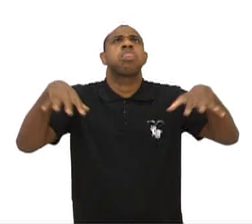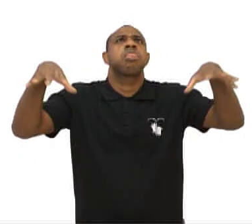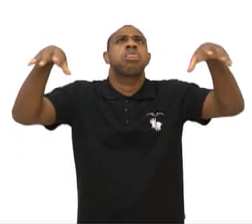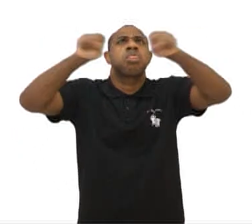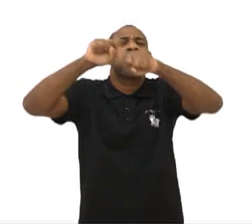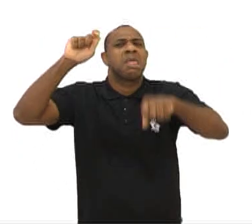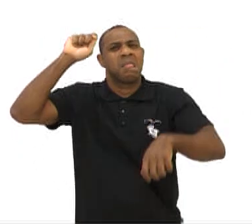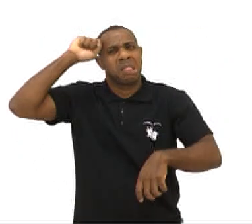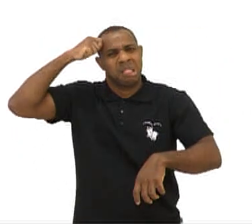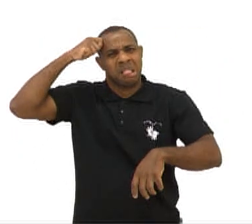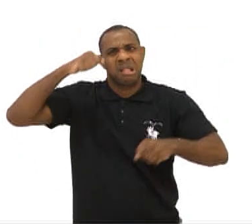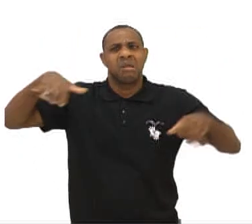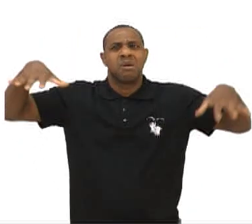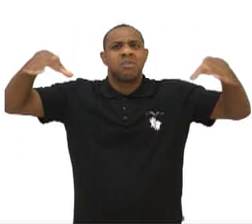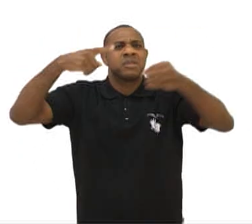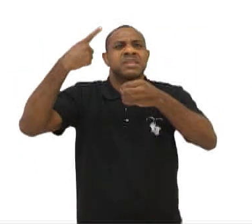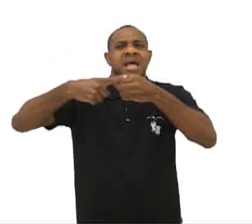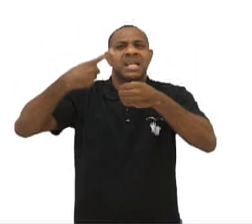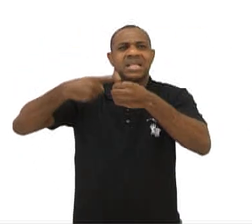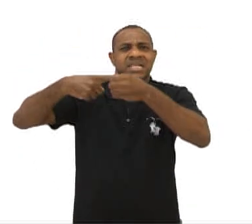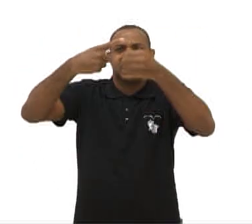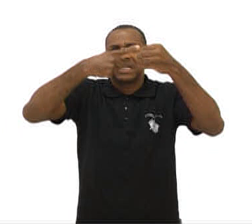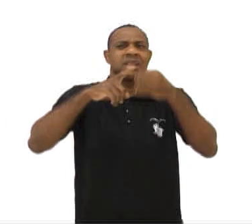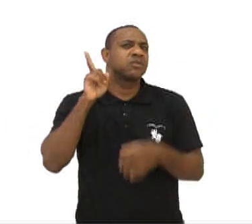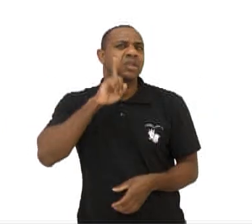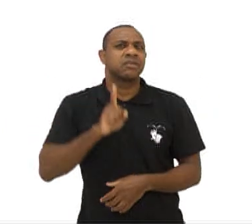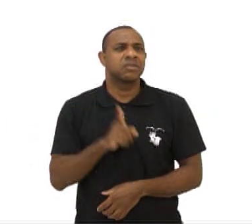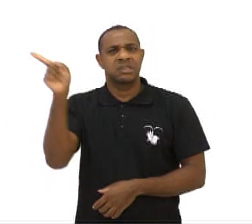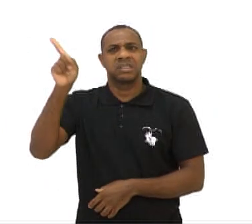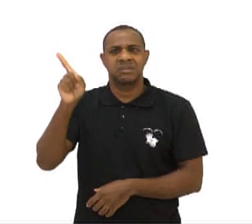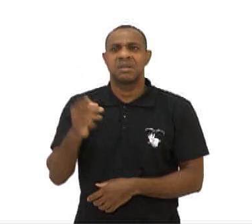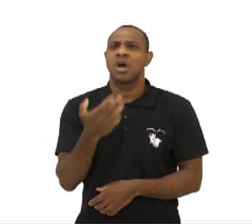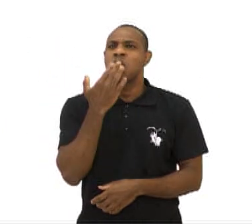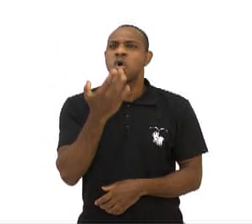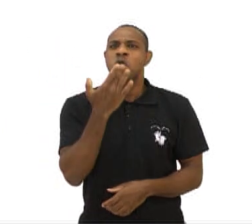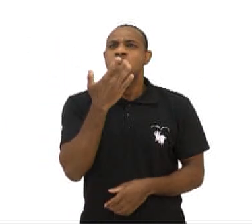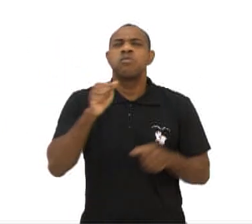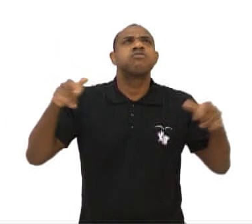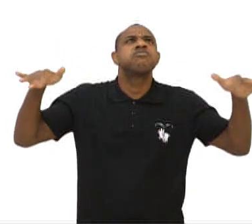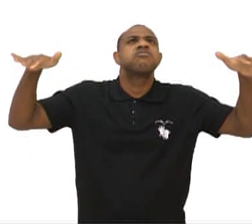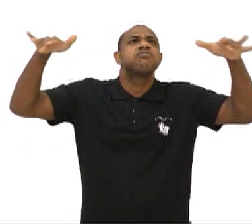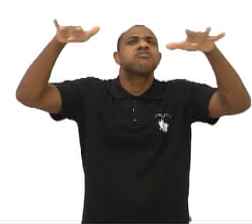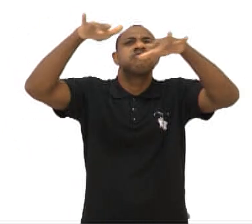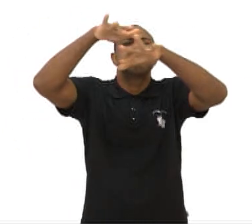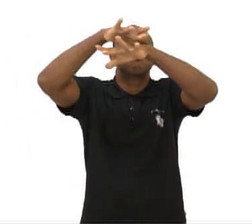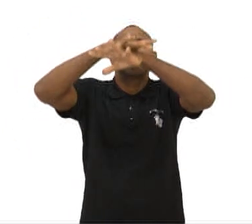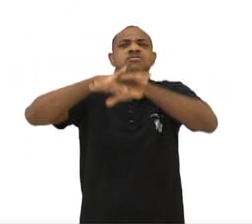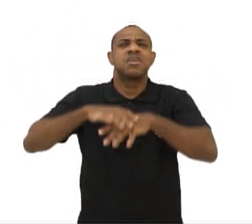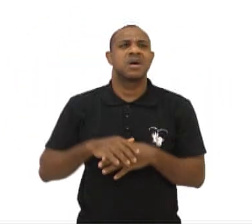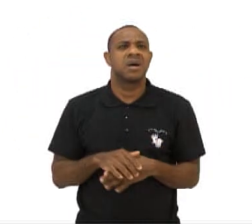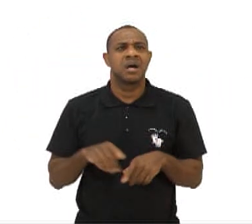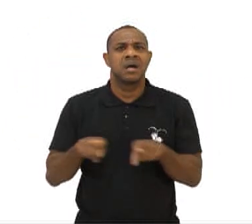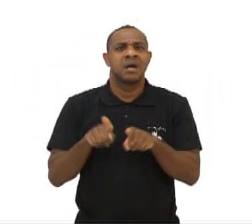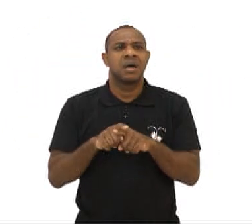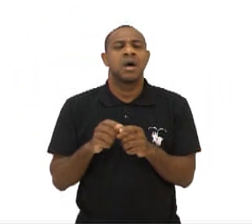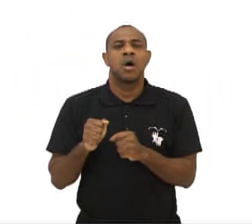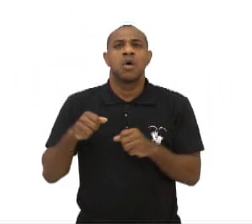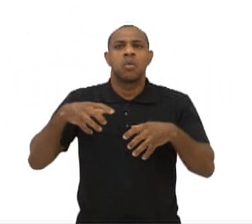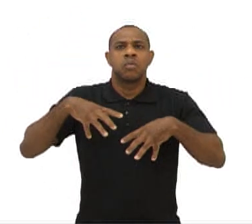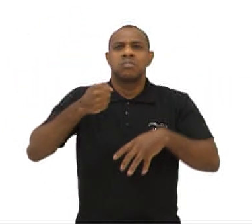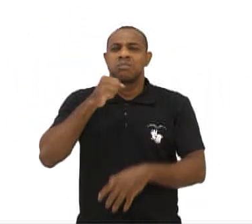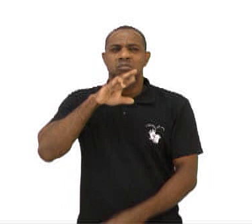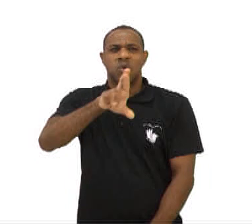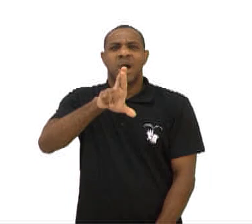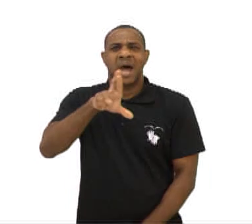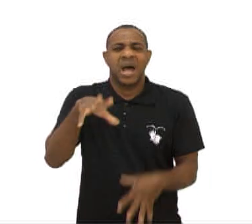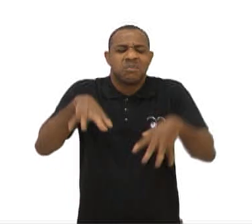São Francisco, deixando-o de tonalidade laranja. Veja as fotos. As rajadas de ar seco